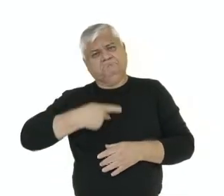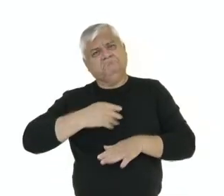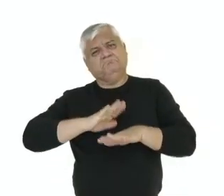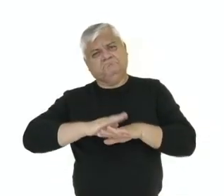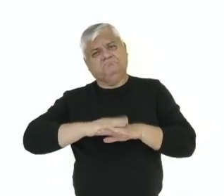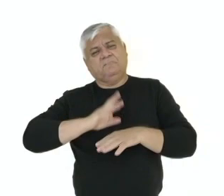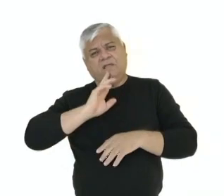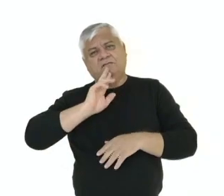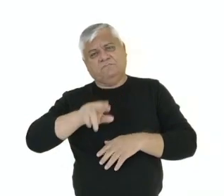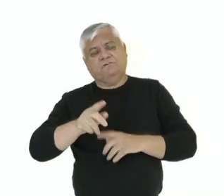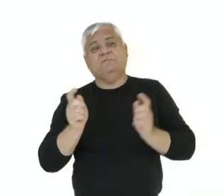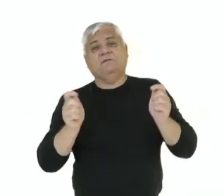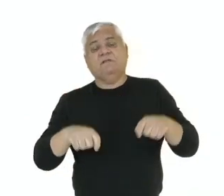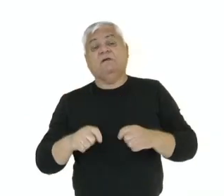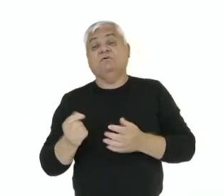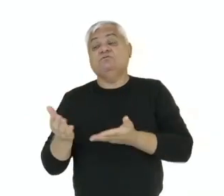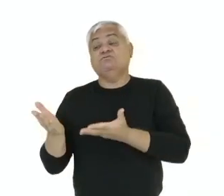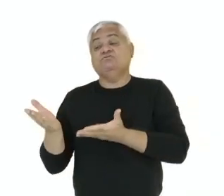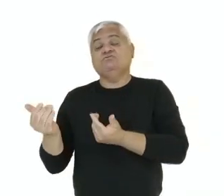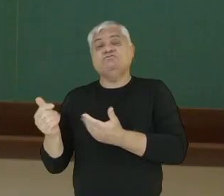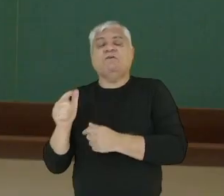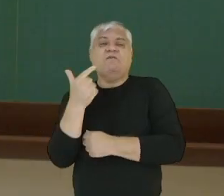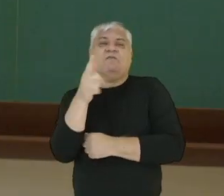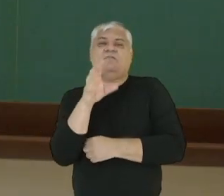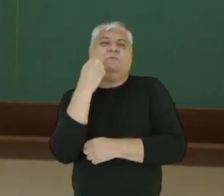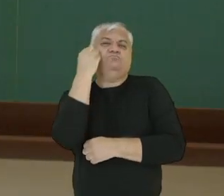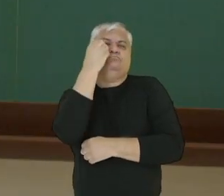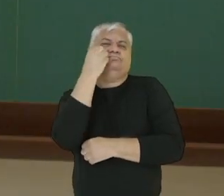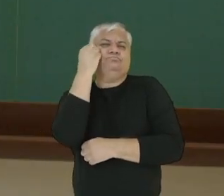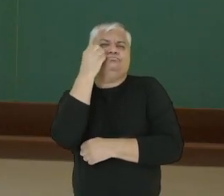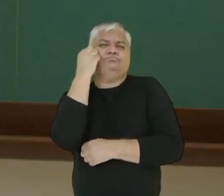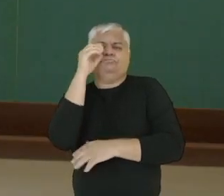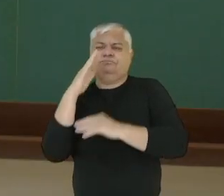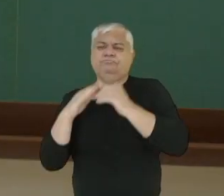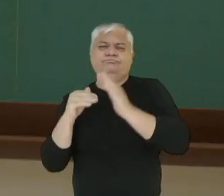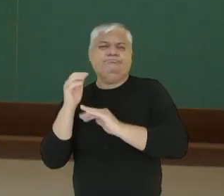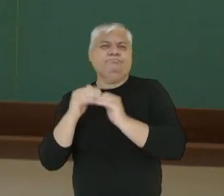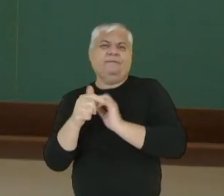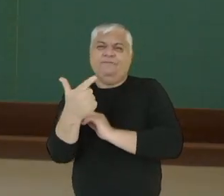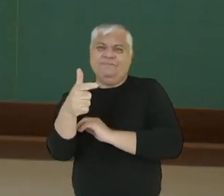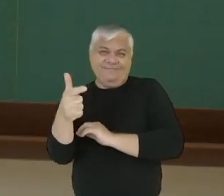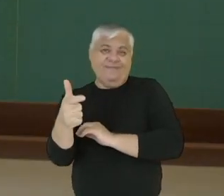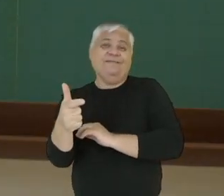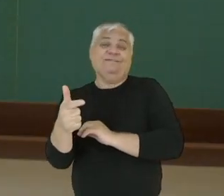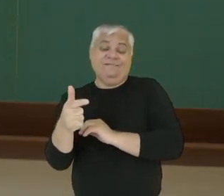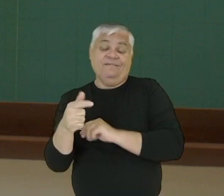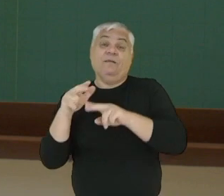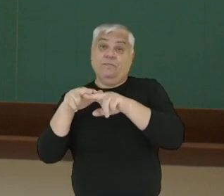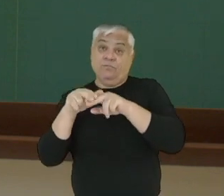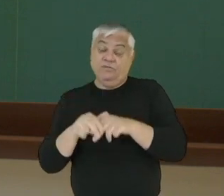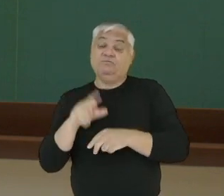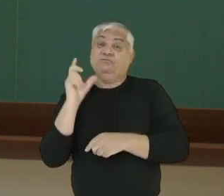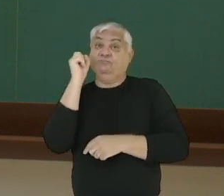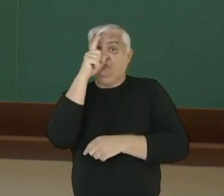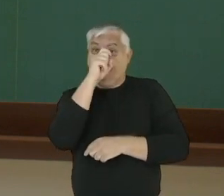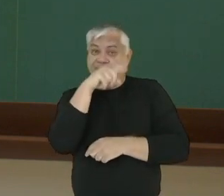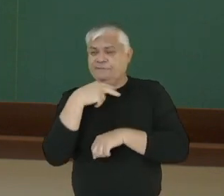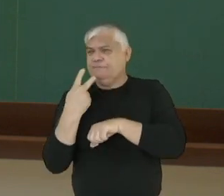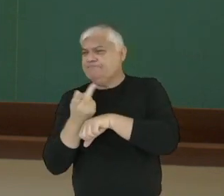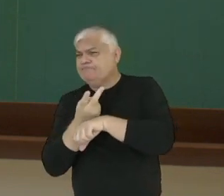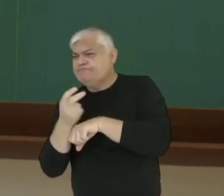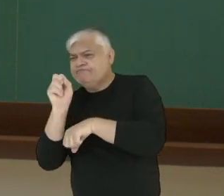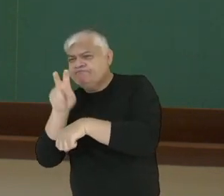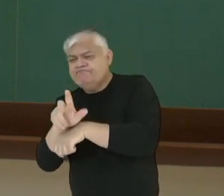as respostas possíveis são que os jovens ainda não possuem qualificação. Então, Fica mais difícil de arrumar emprego quando você